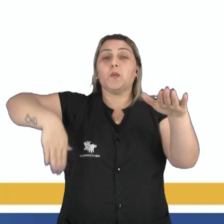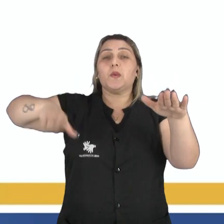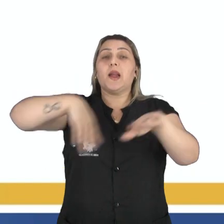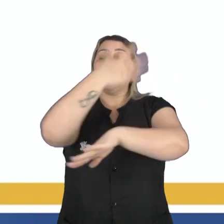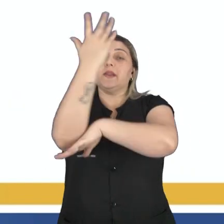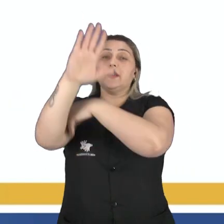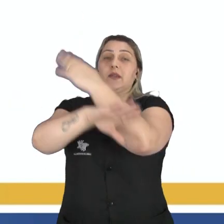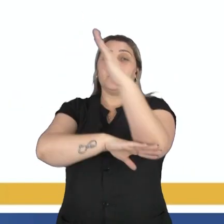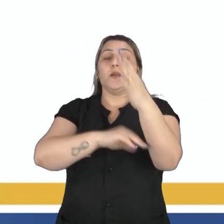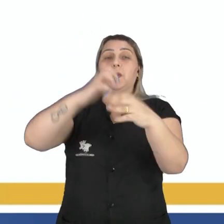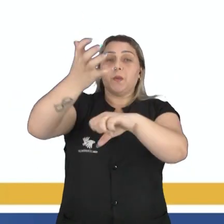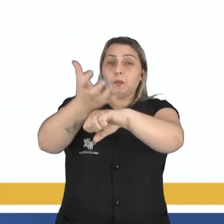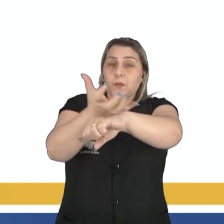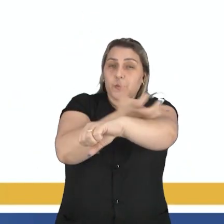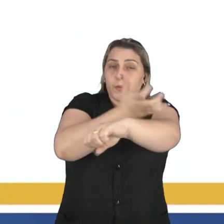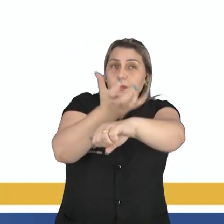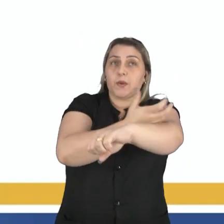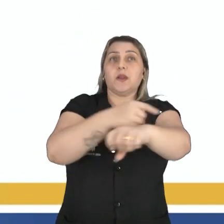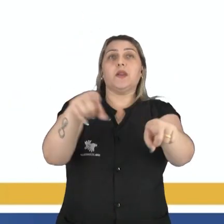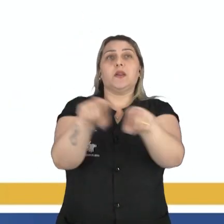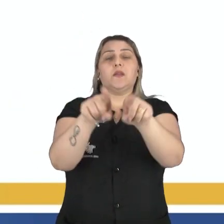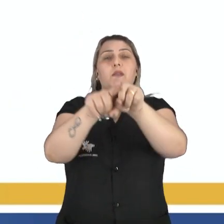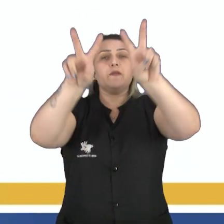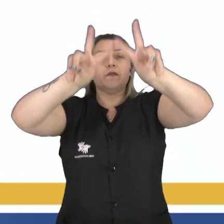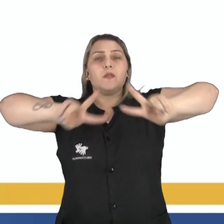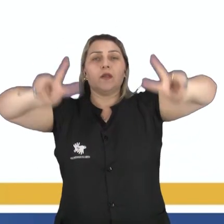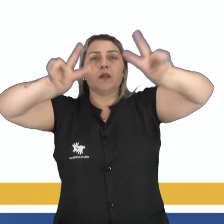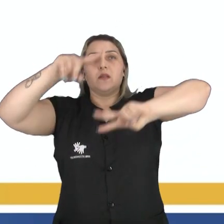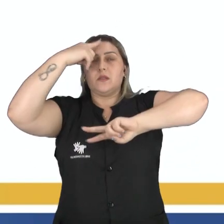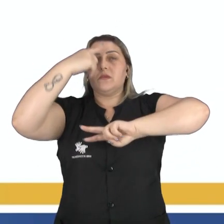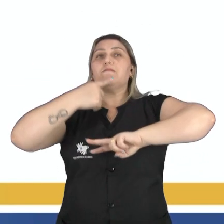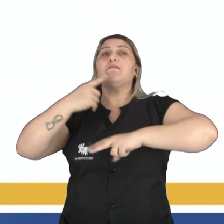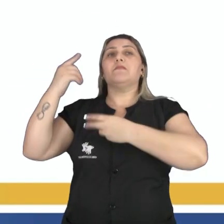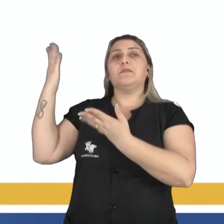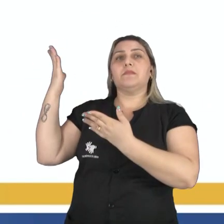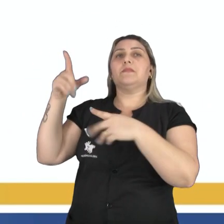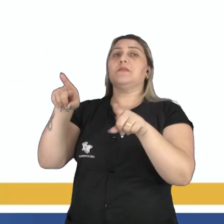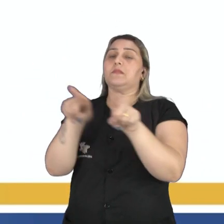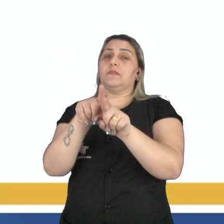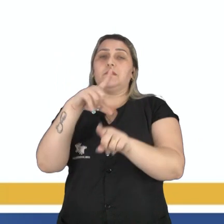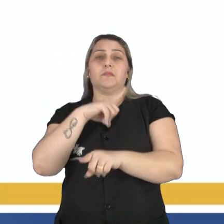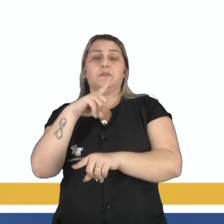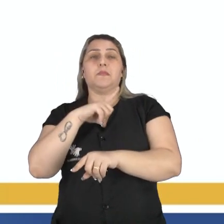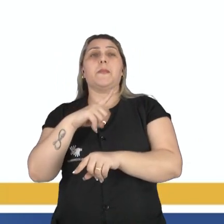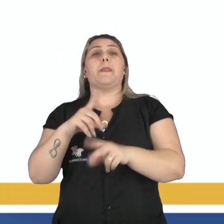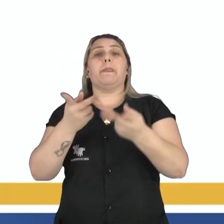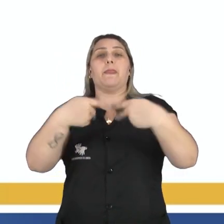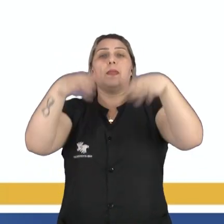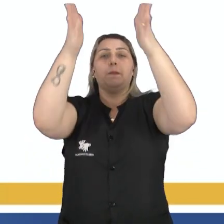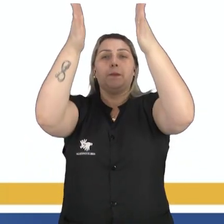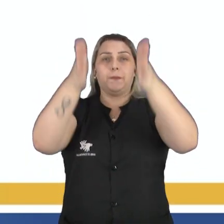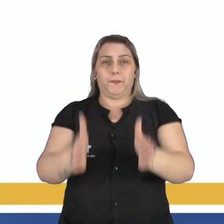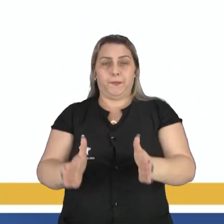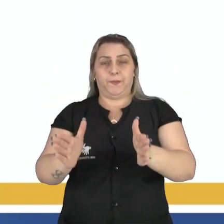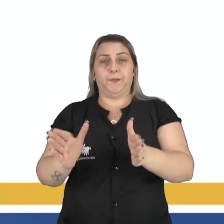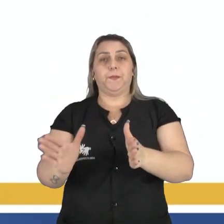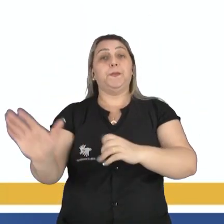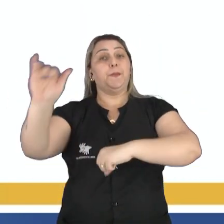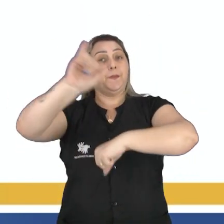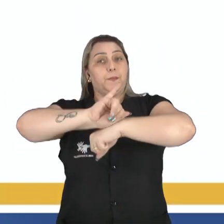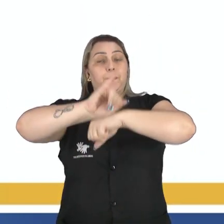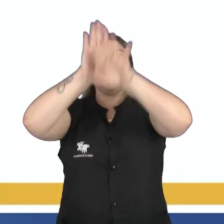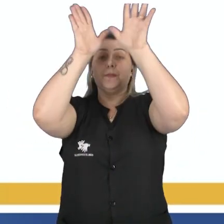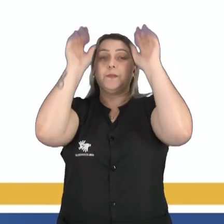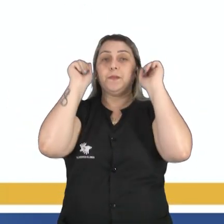as árvores, né, a vegetação ao fundo que você visualiza nessa paisagem. Temos aí o caso do Palácio Rio Branco, na capital do